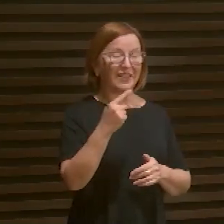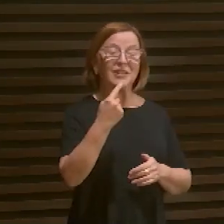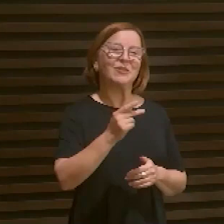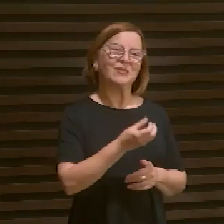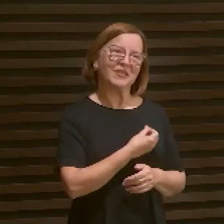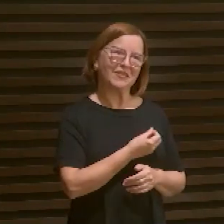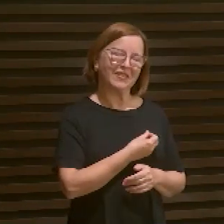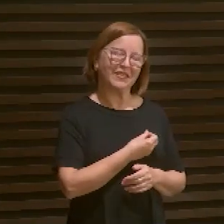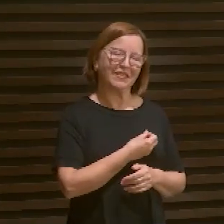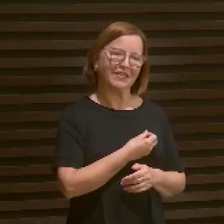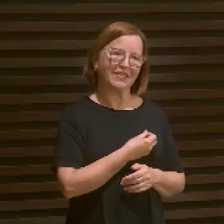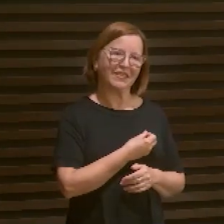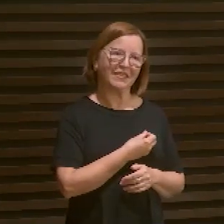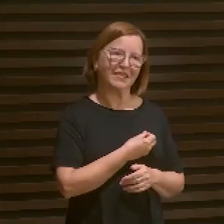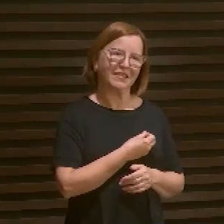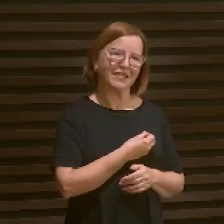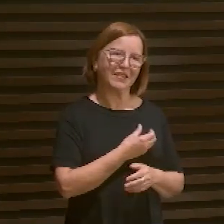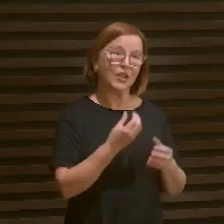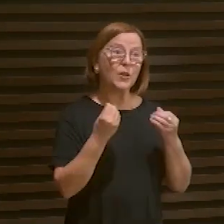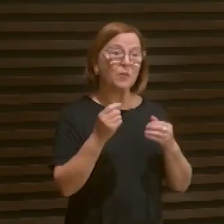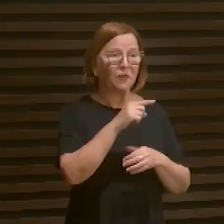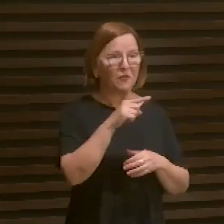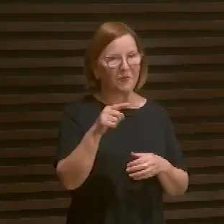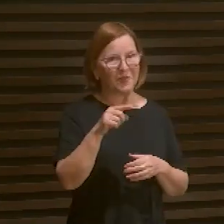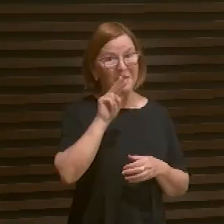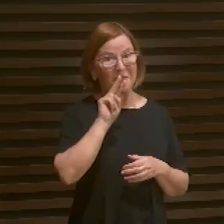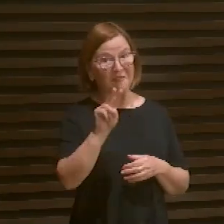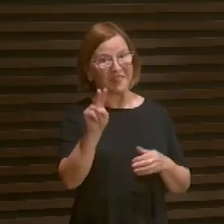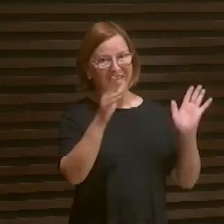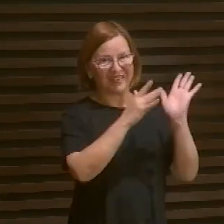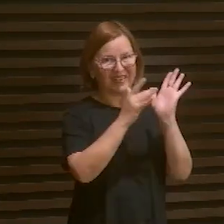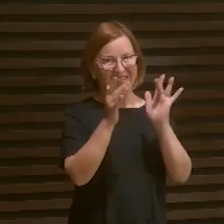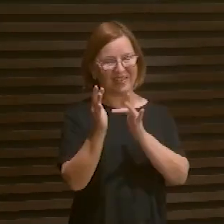Como você tem visto Jesus?